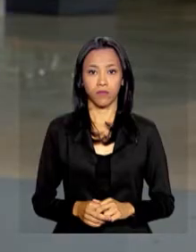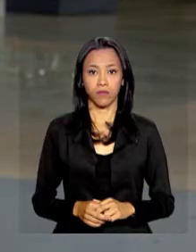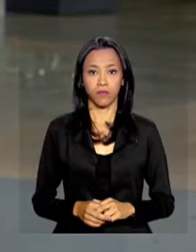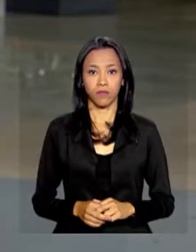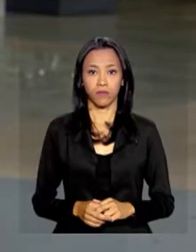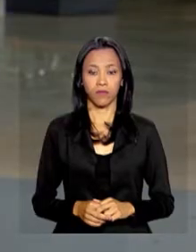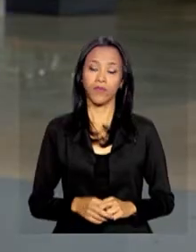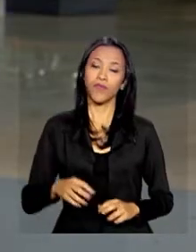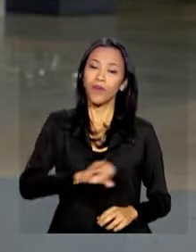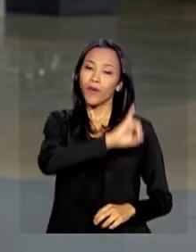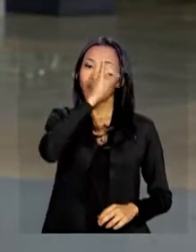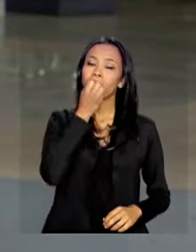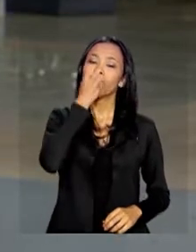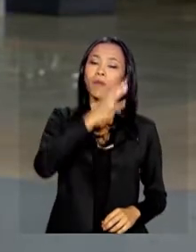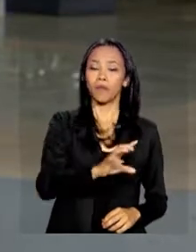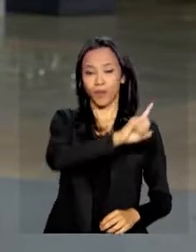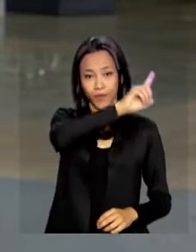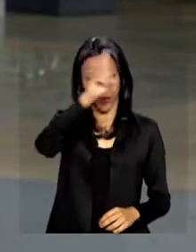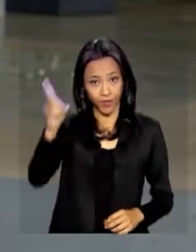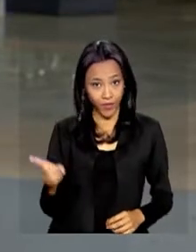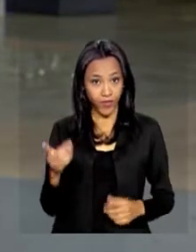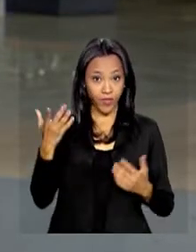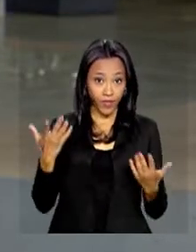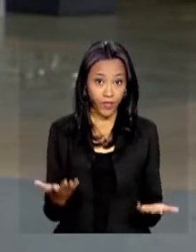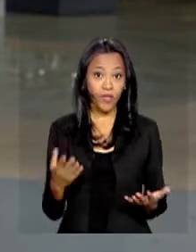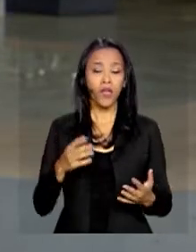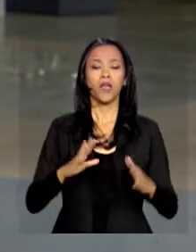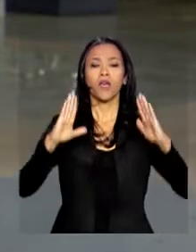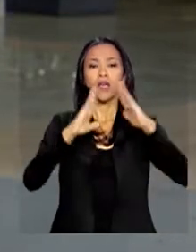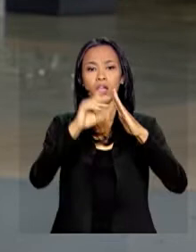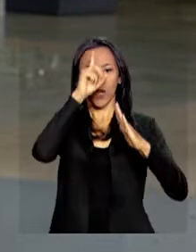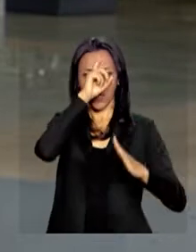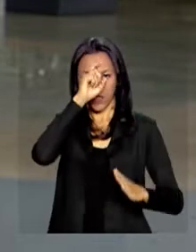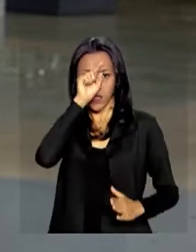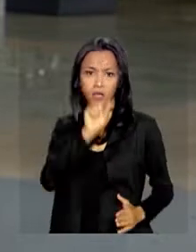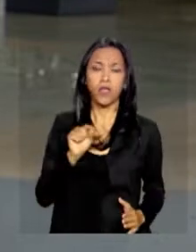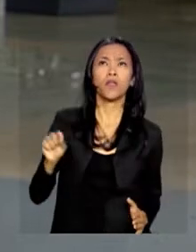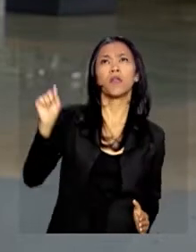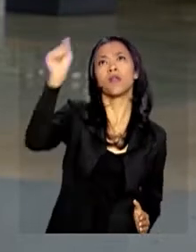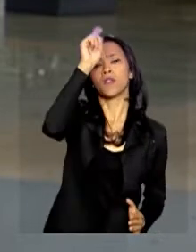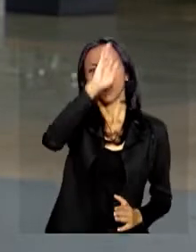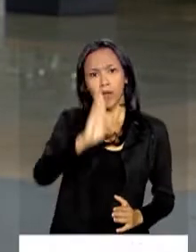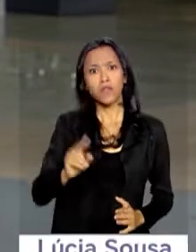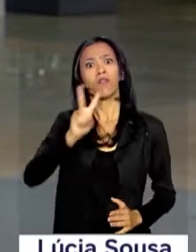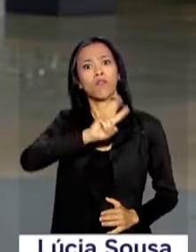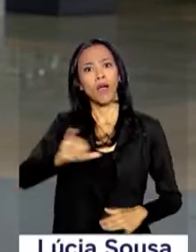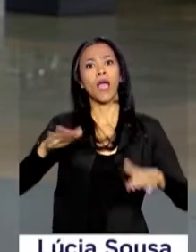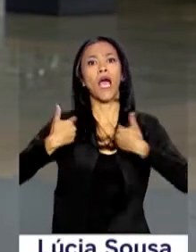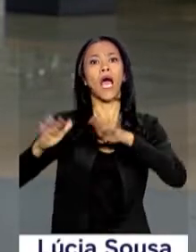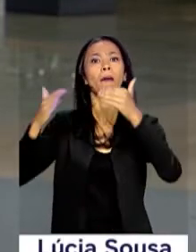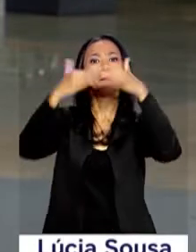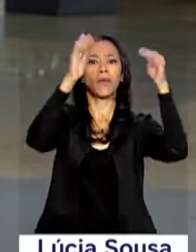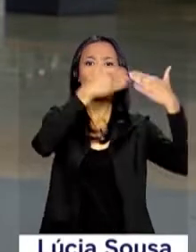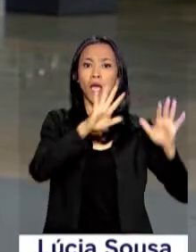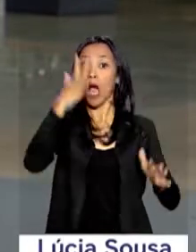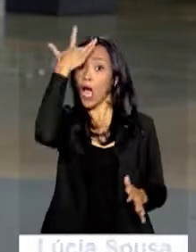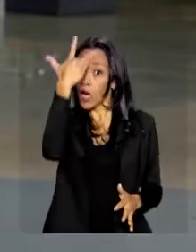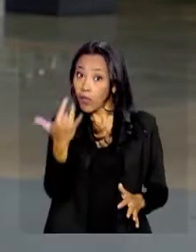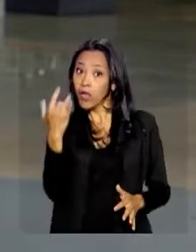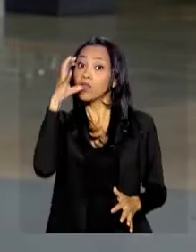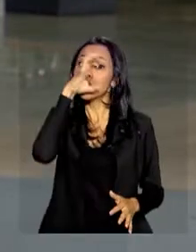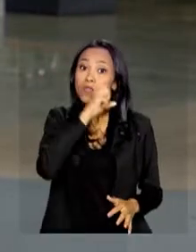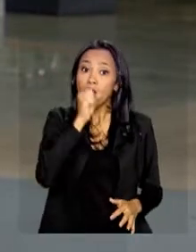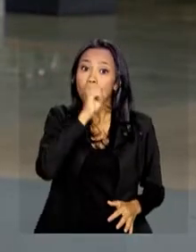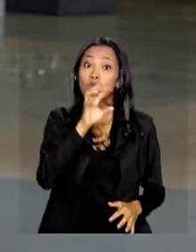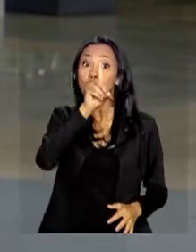olá bom dia postos de saúde de todo o brasil vão abrir as portas amanhã sábado para o